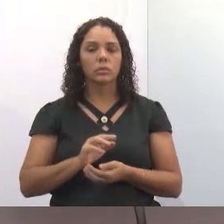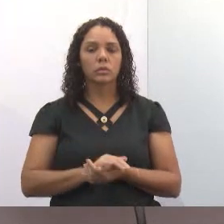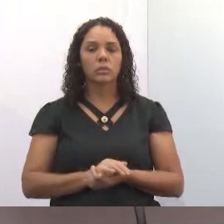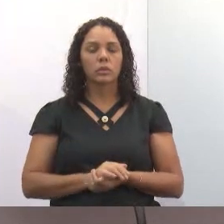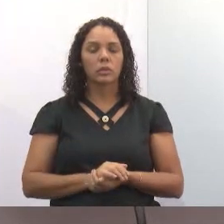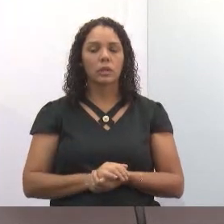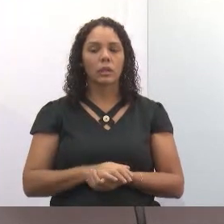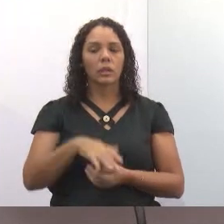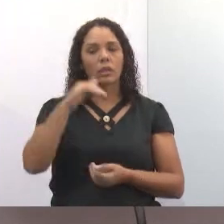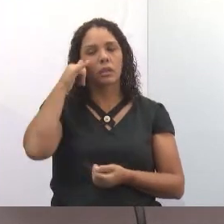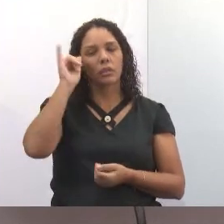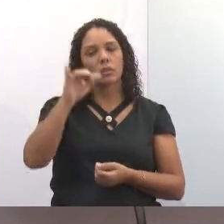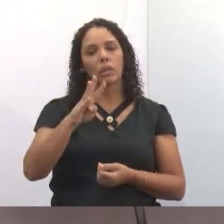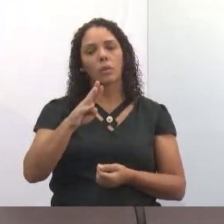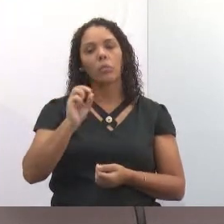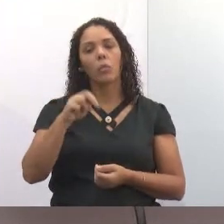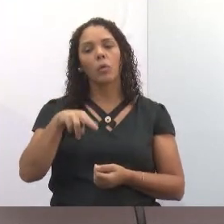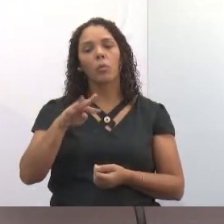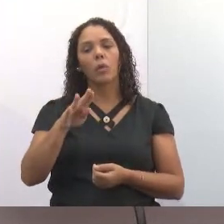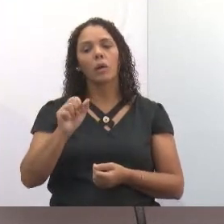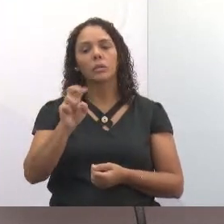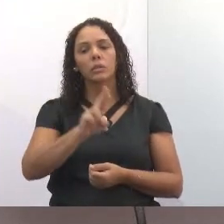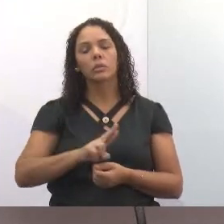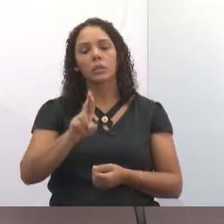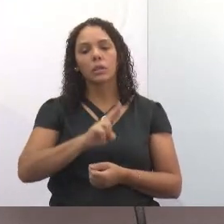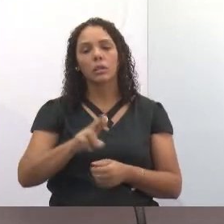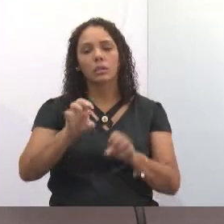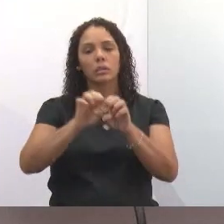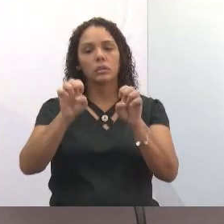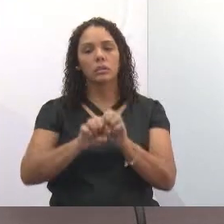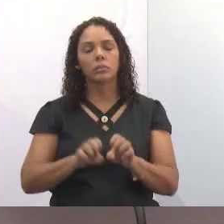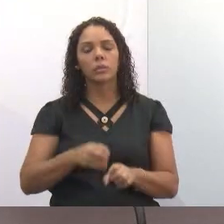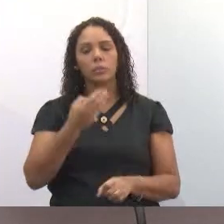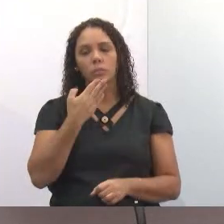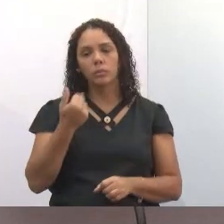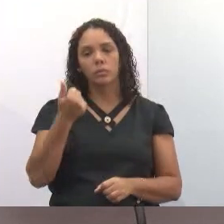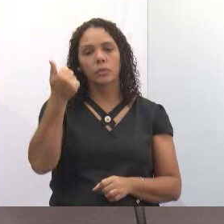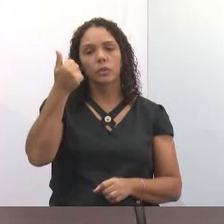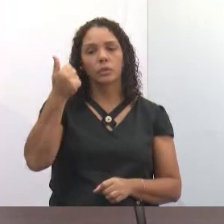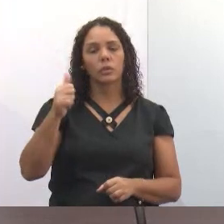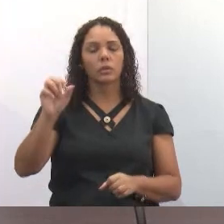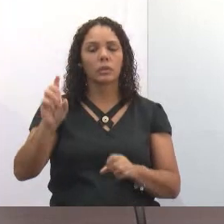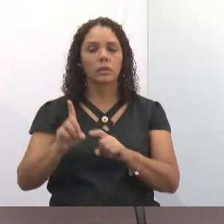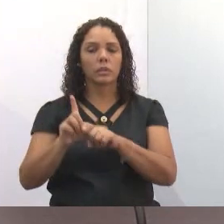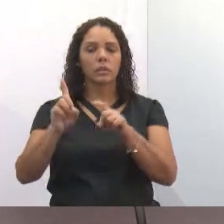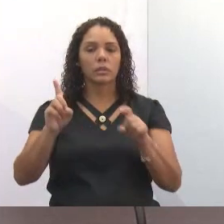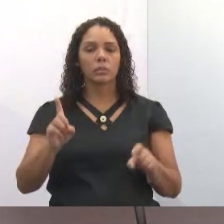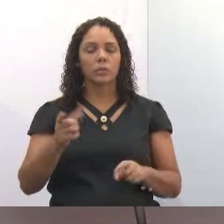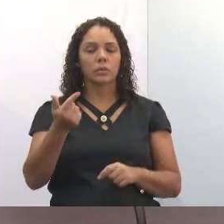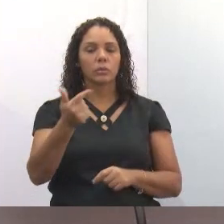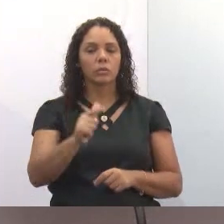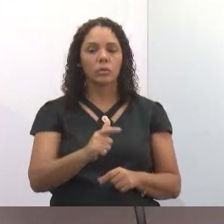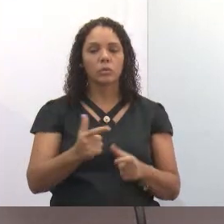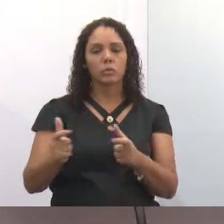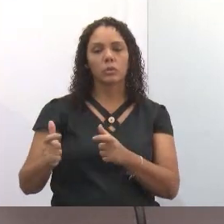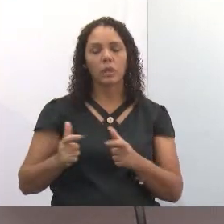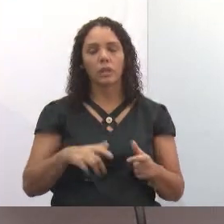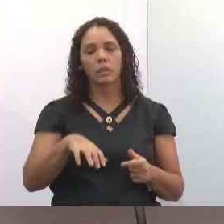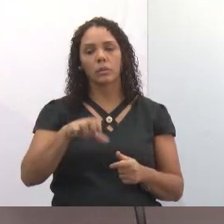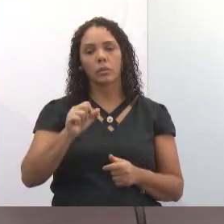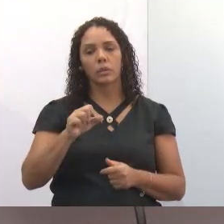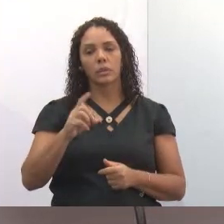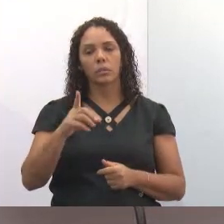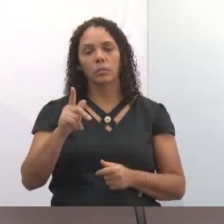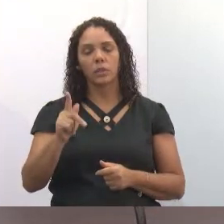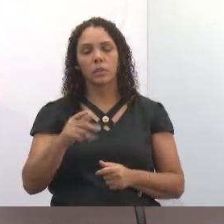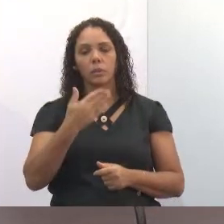de bombas. Isso torna o sistema mais eficiente e menos dependente das outras fontes de energia, como a EDP, melhorando a qualidade